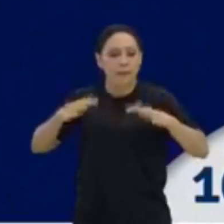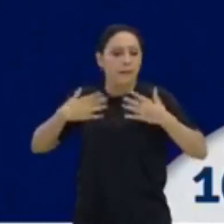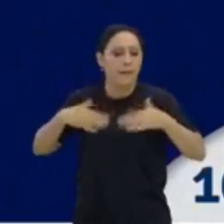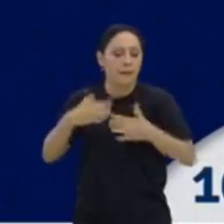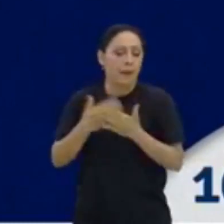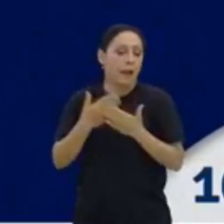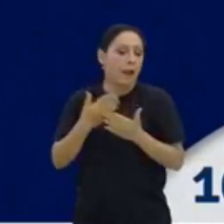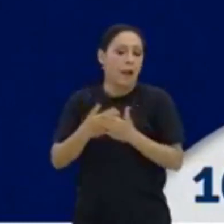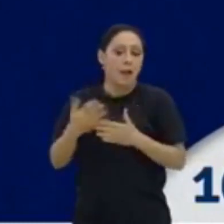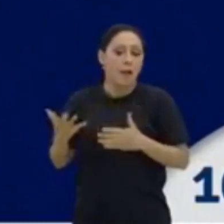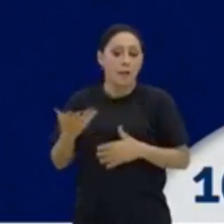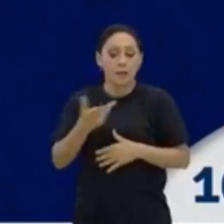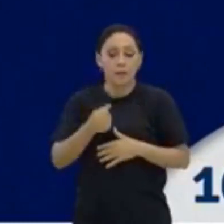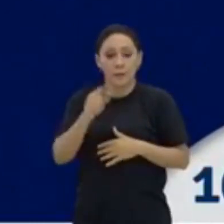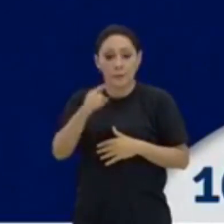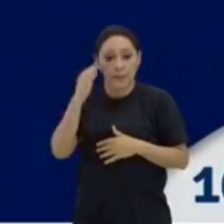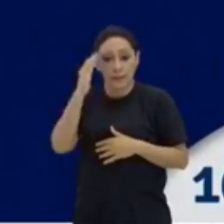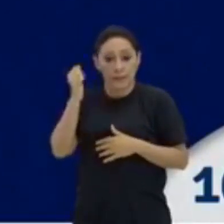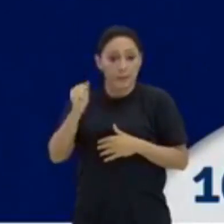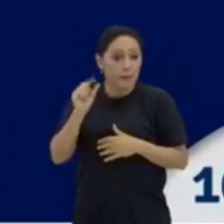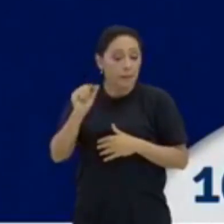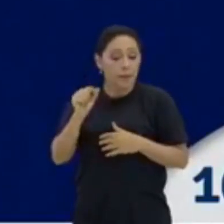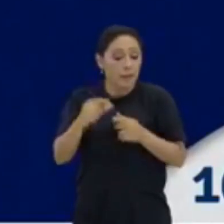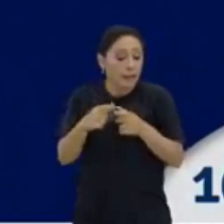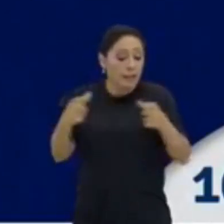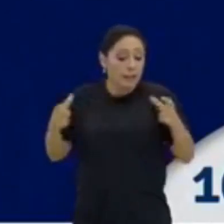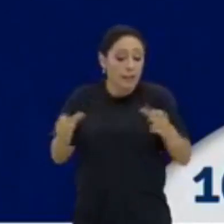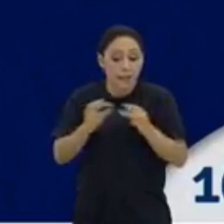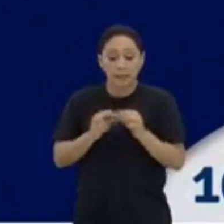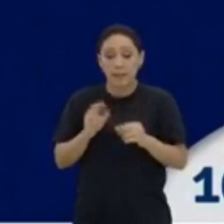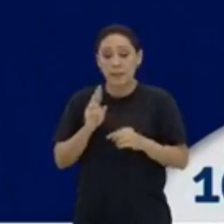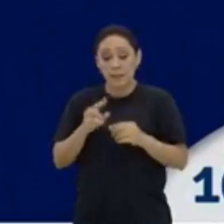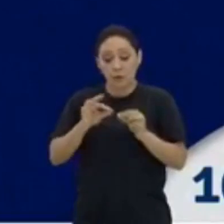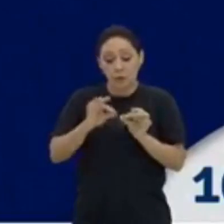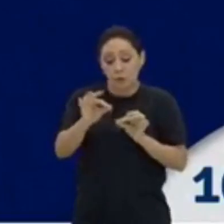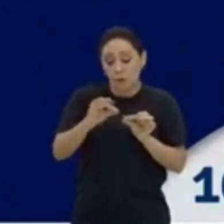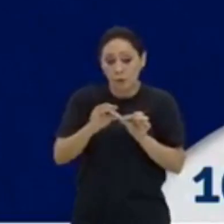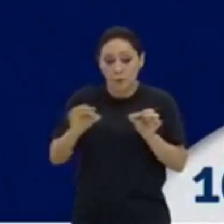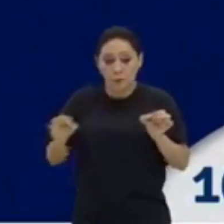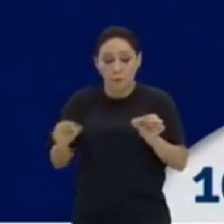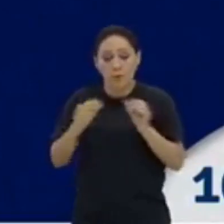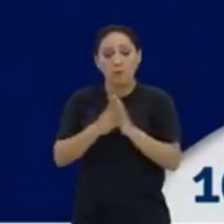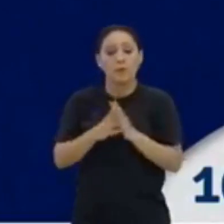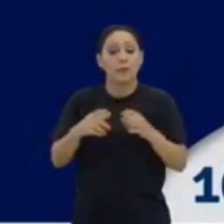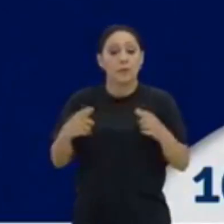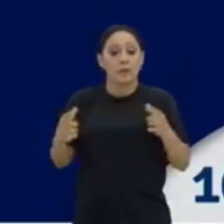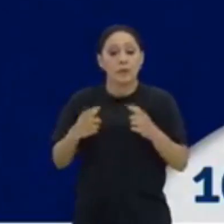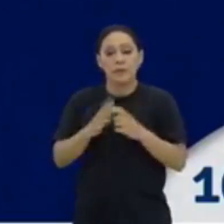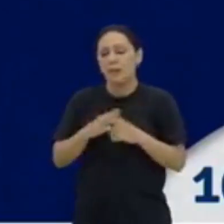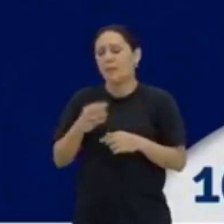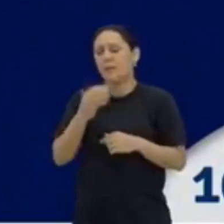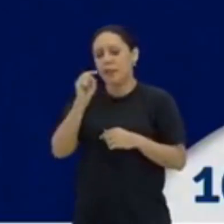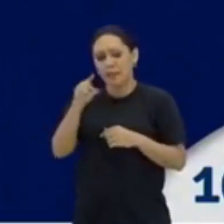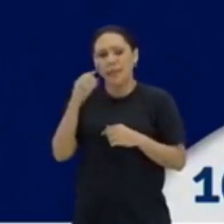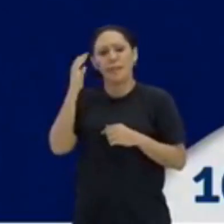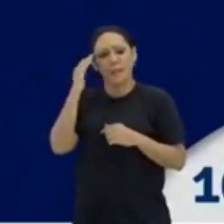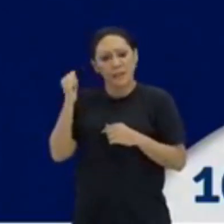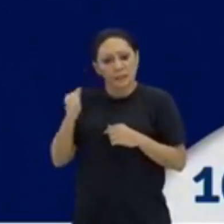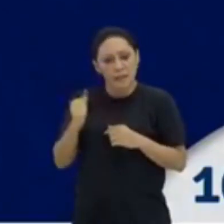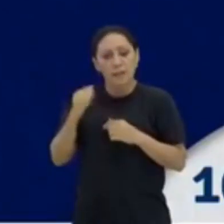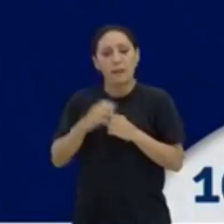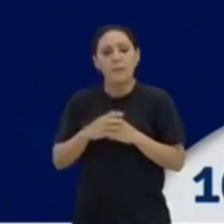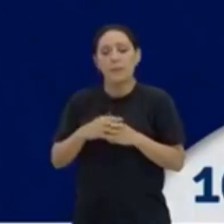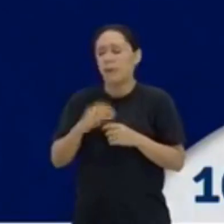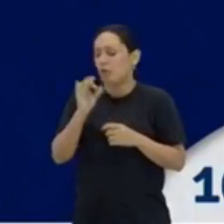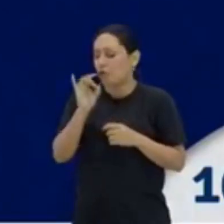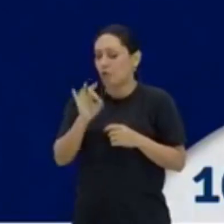que saber o que são grandezas, o que são unidades medidas e as grandezas convenientes, as unidades medidas convenientes para medir as grandezas.